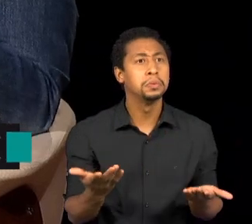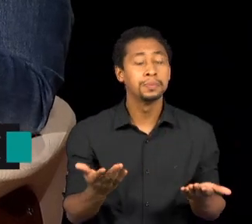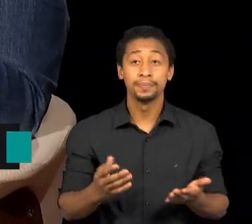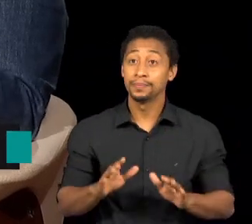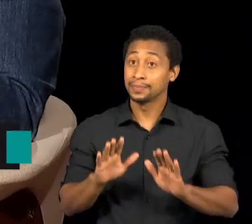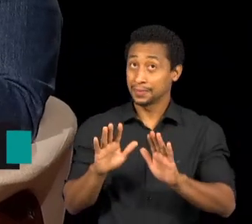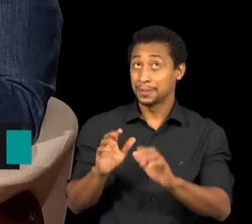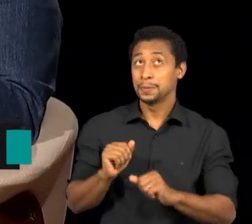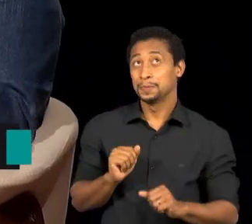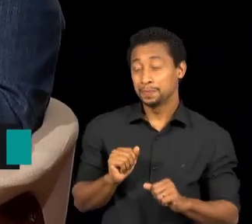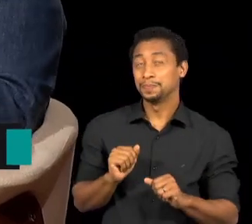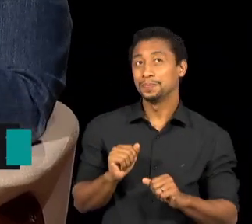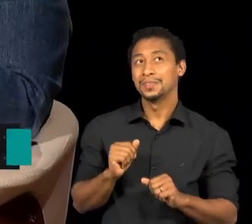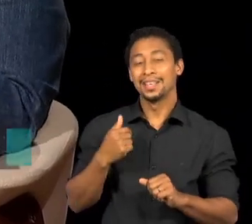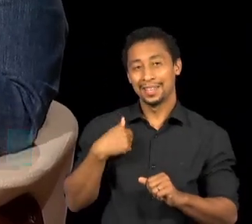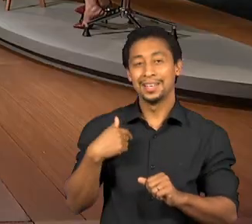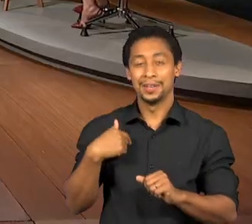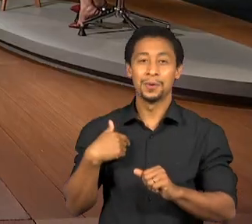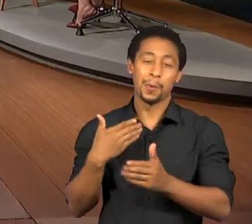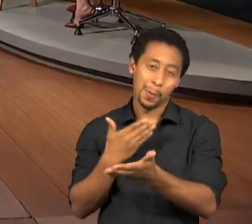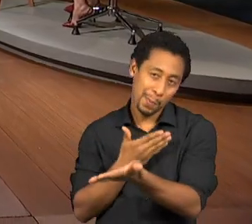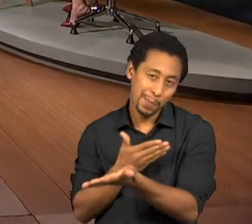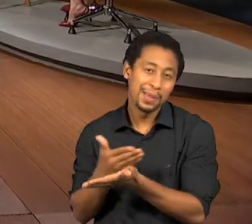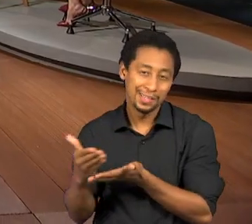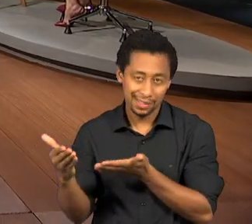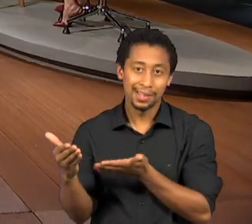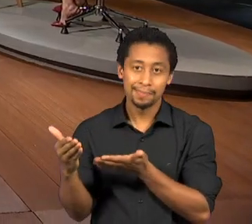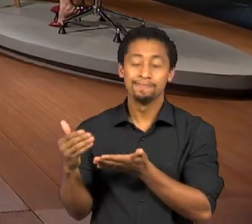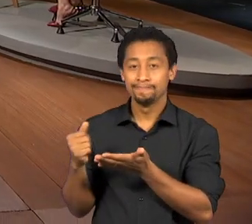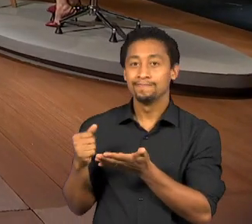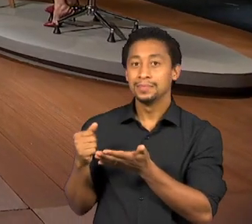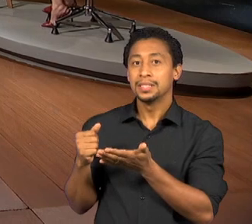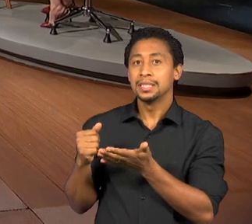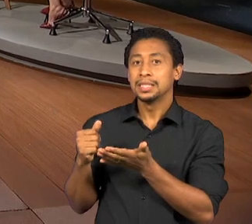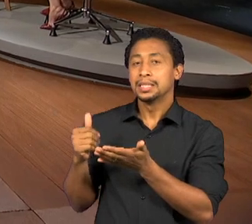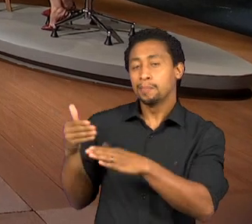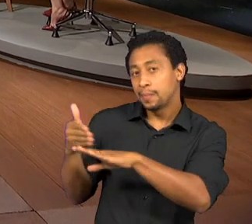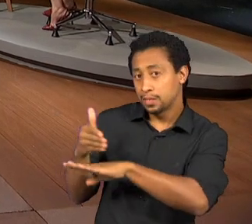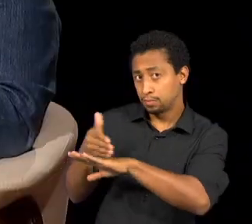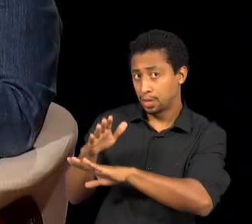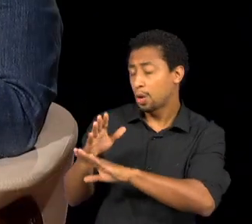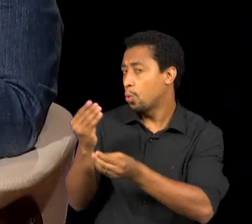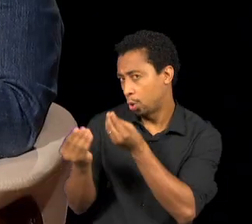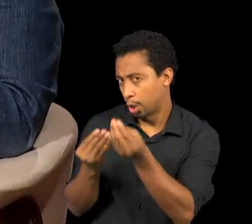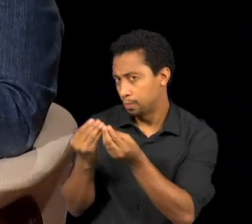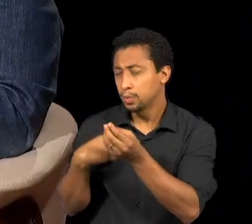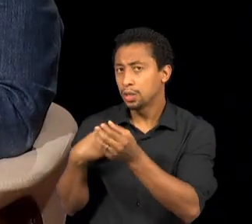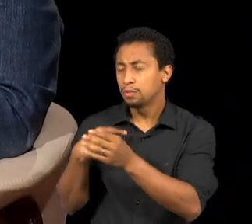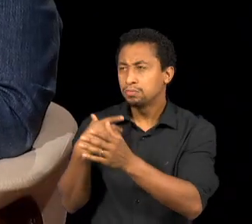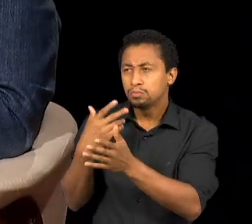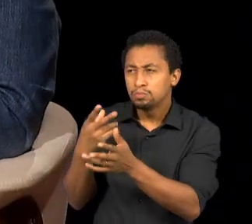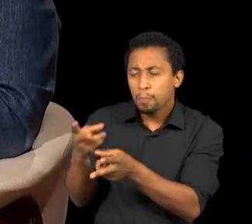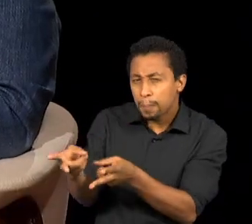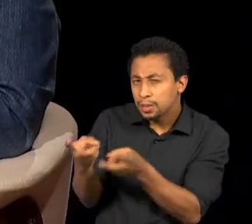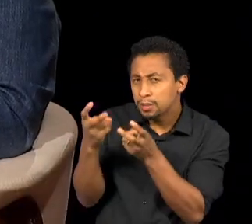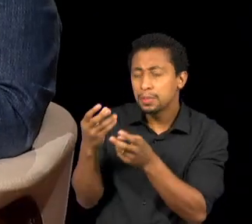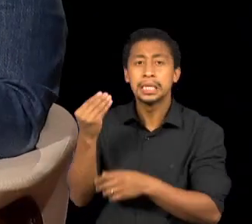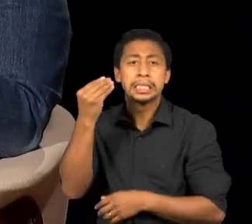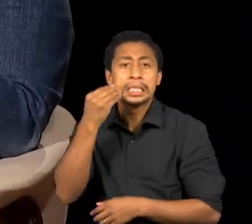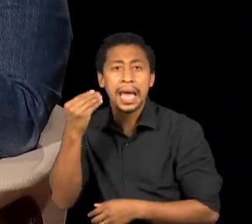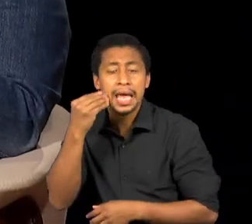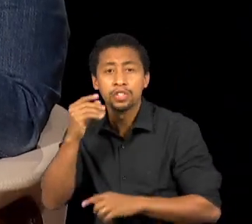eu chegando na IAD, eu soube que ia ter um teste no dia seguinte com o Abu Janra na TV Bandeirantes. Aí os